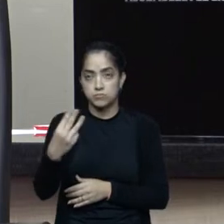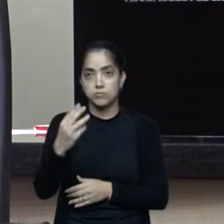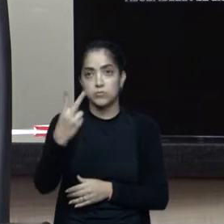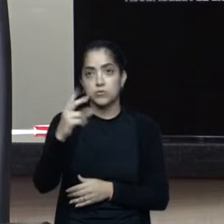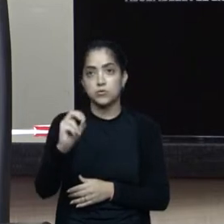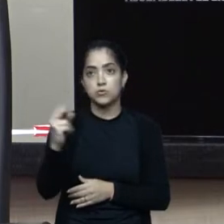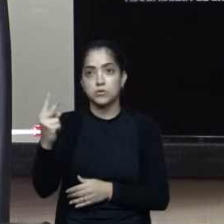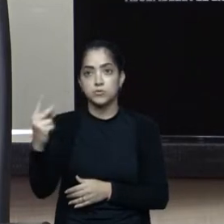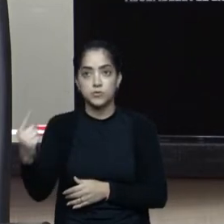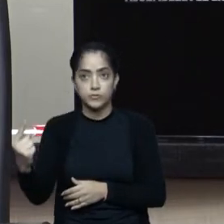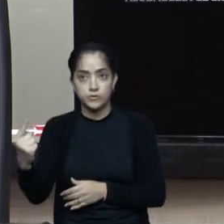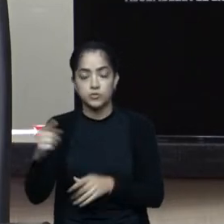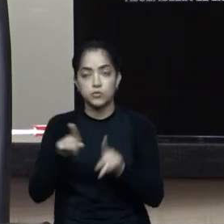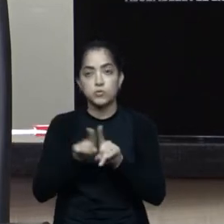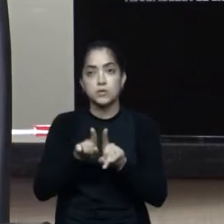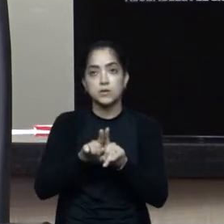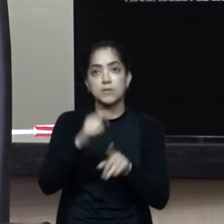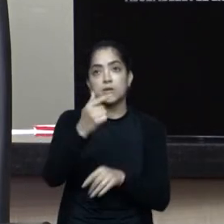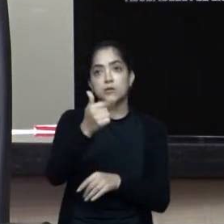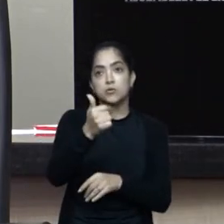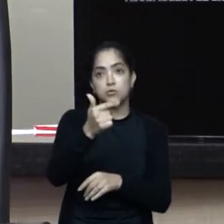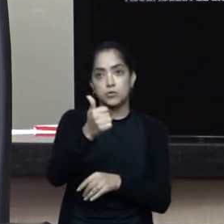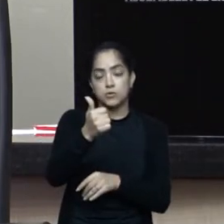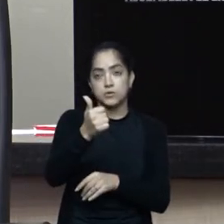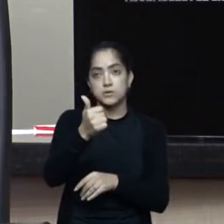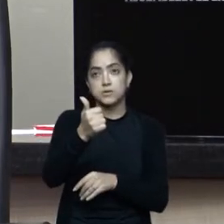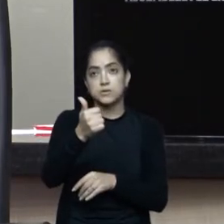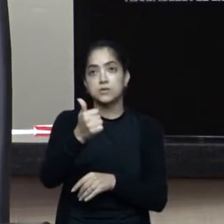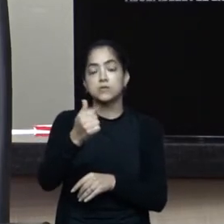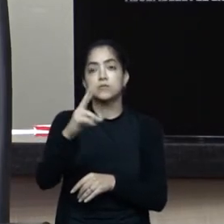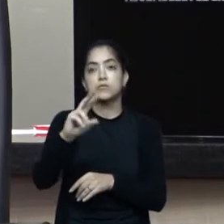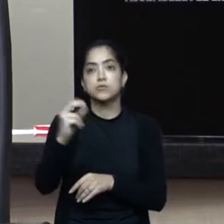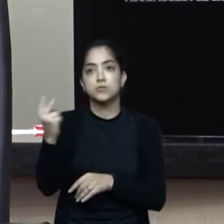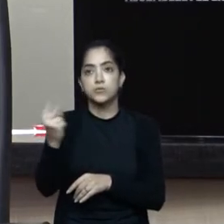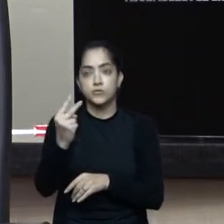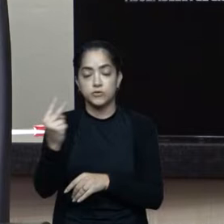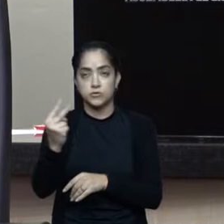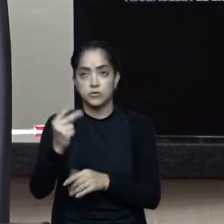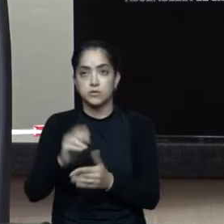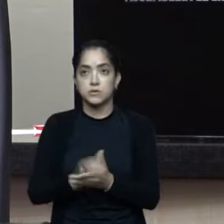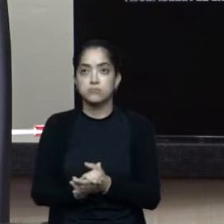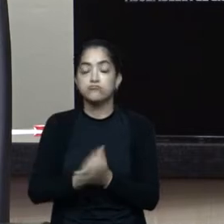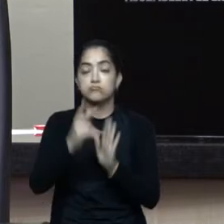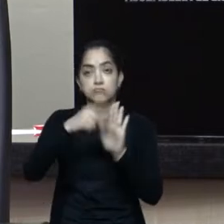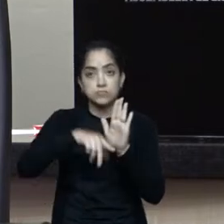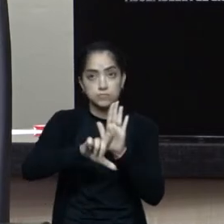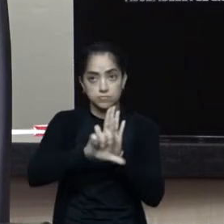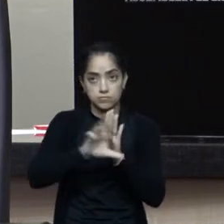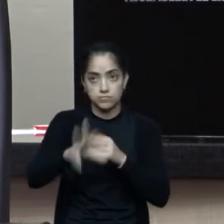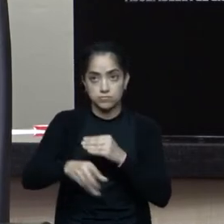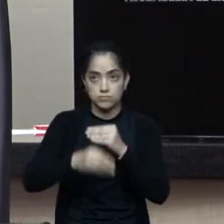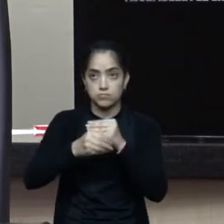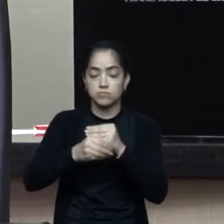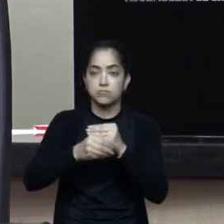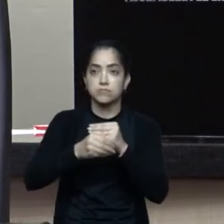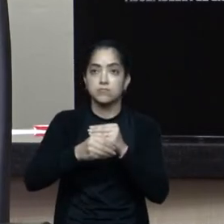483/2021 e 12, número 2022, e ao projeto de lei complementar